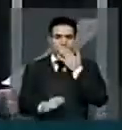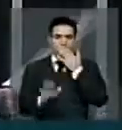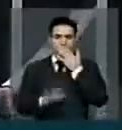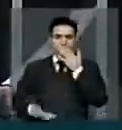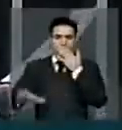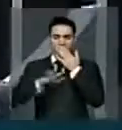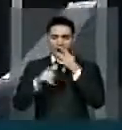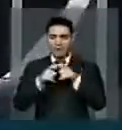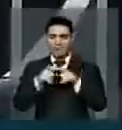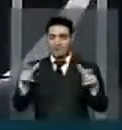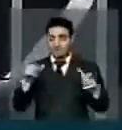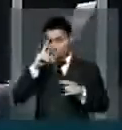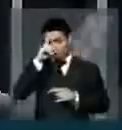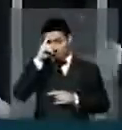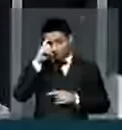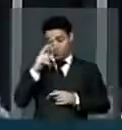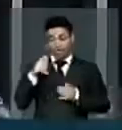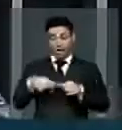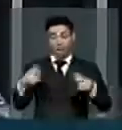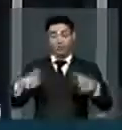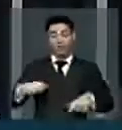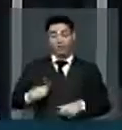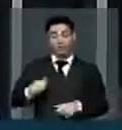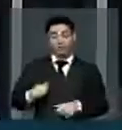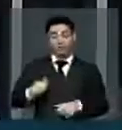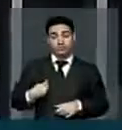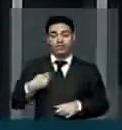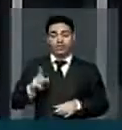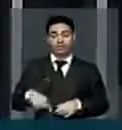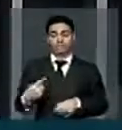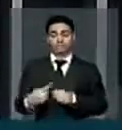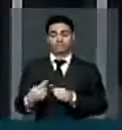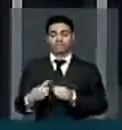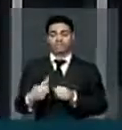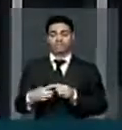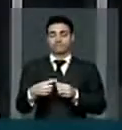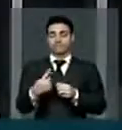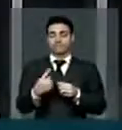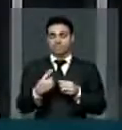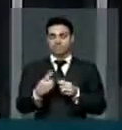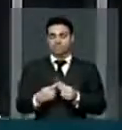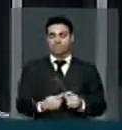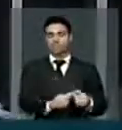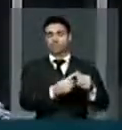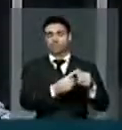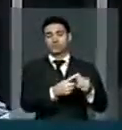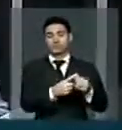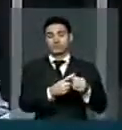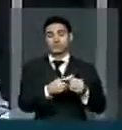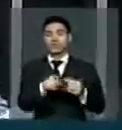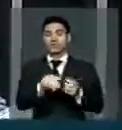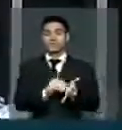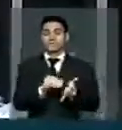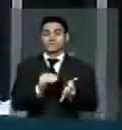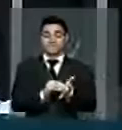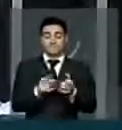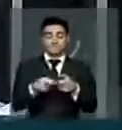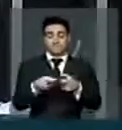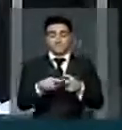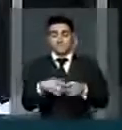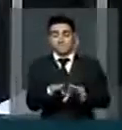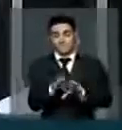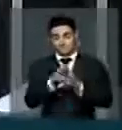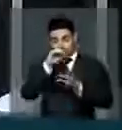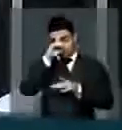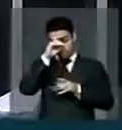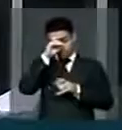desses hospitais estava localizada exatamente em cidades do interior. Em decorrência dessa falta de médicos e de hospitais